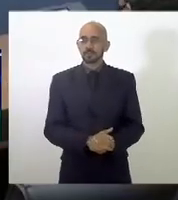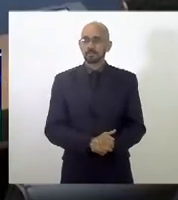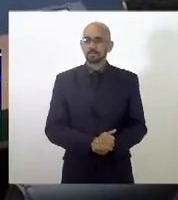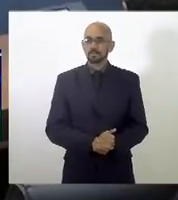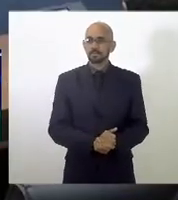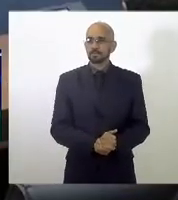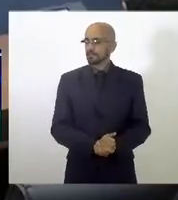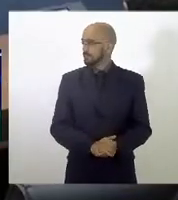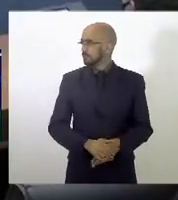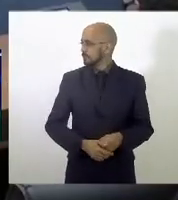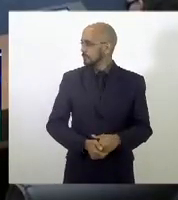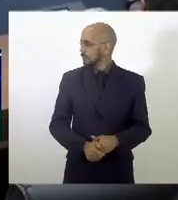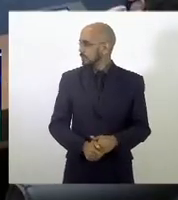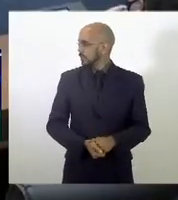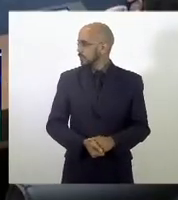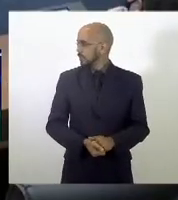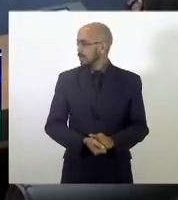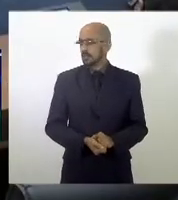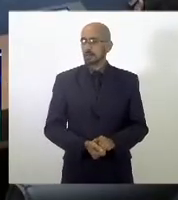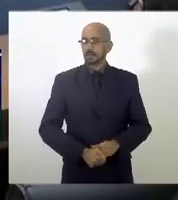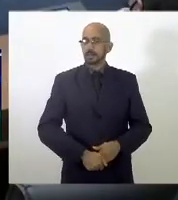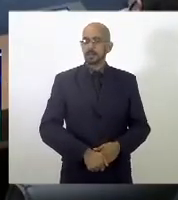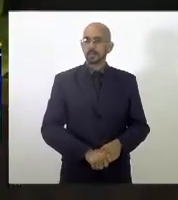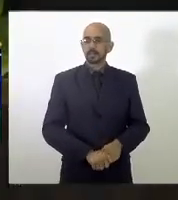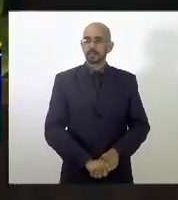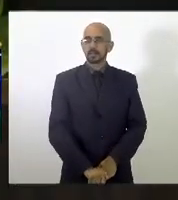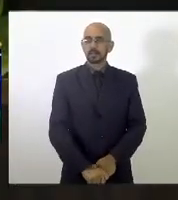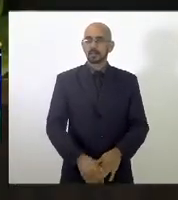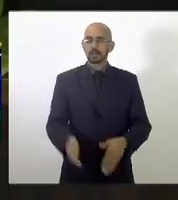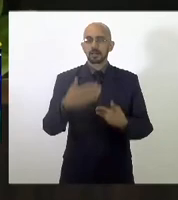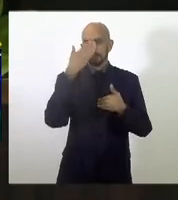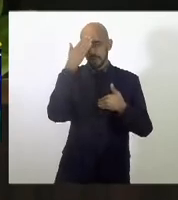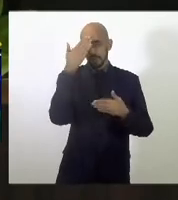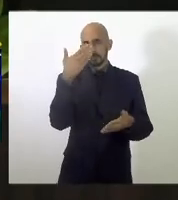Tá fechado. Para emitir parecer,